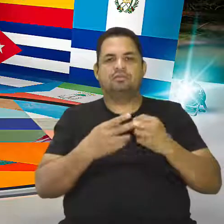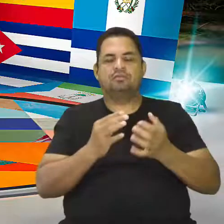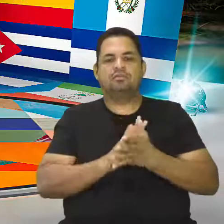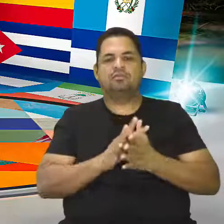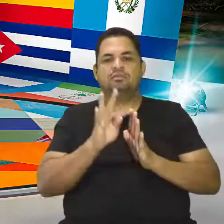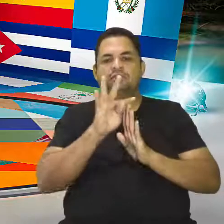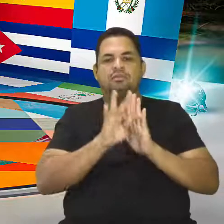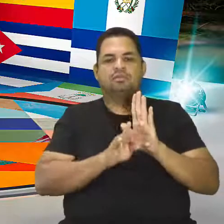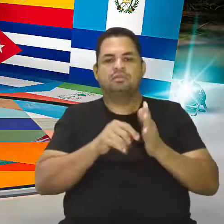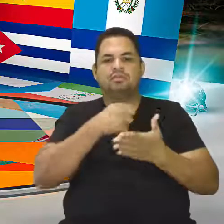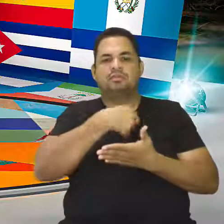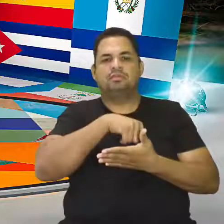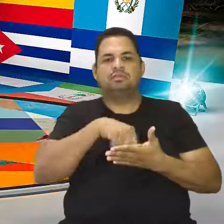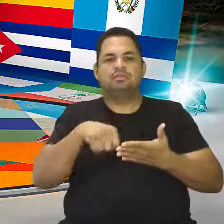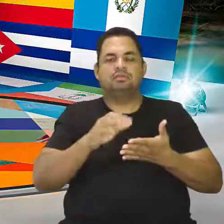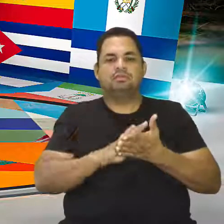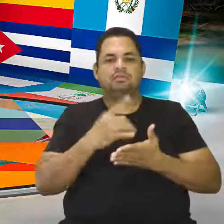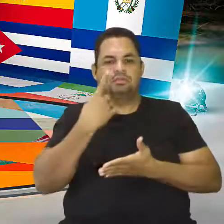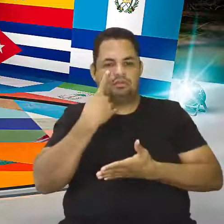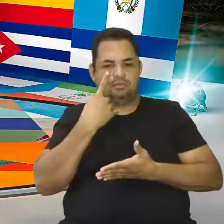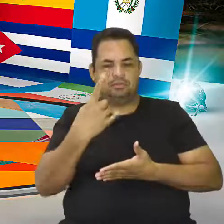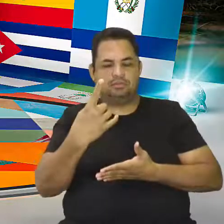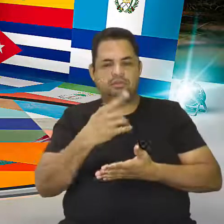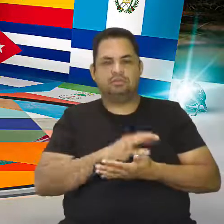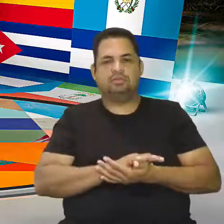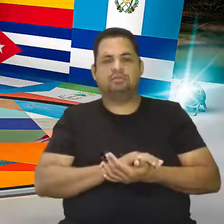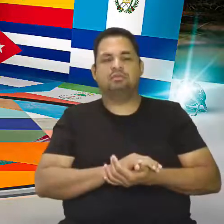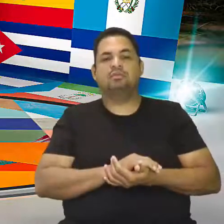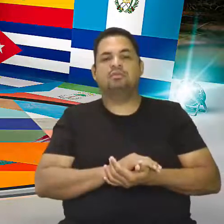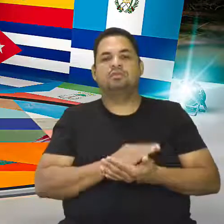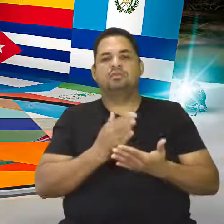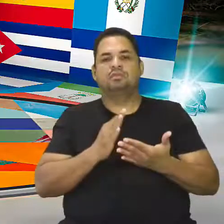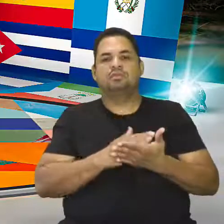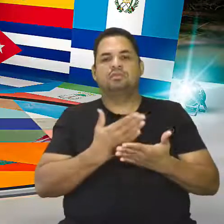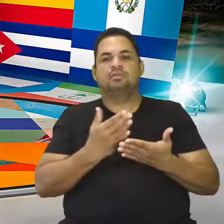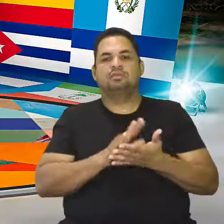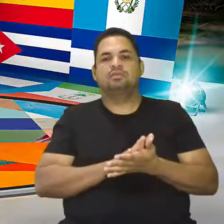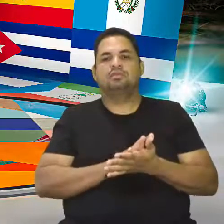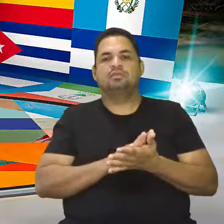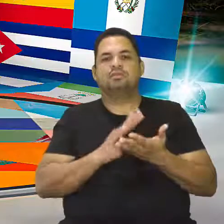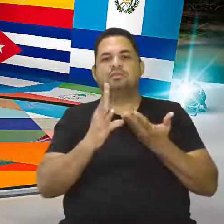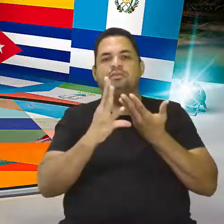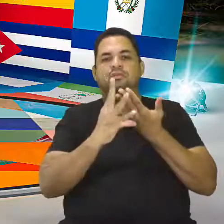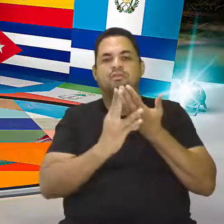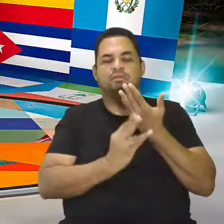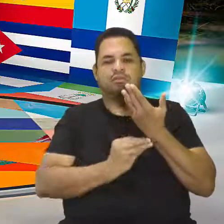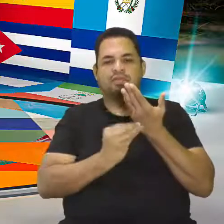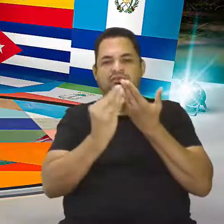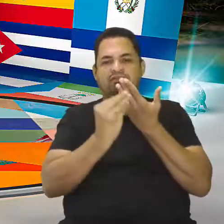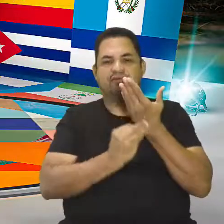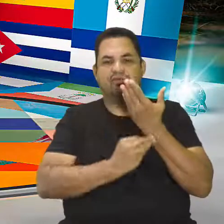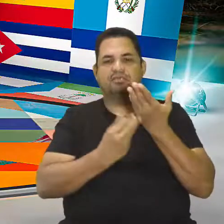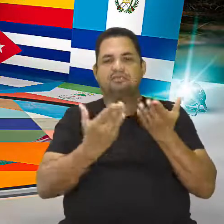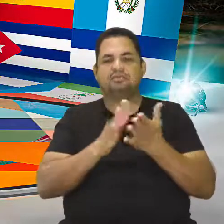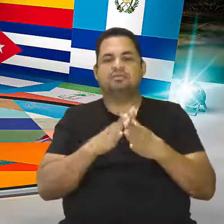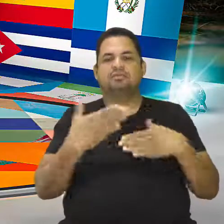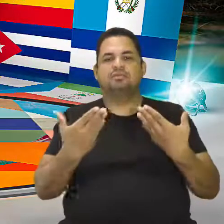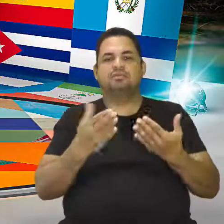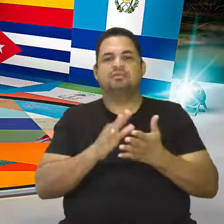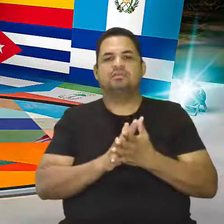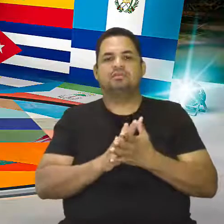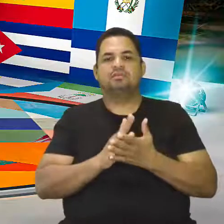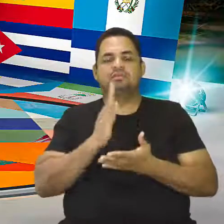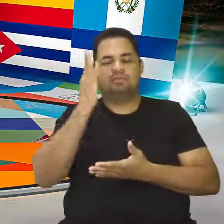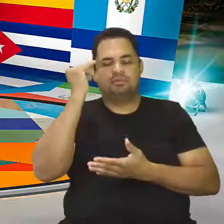texto está escrito. Observa a bibliografia do texto. Ali, você já tem metade do